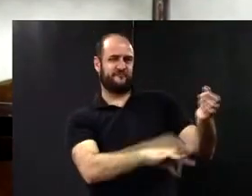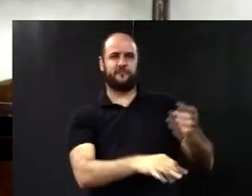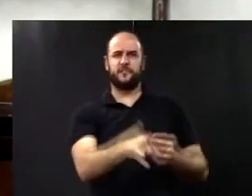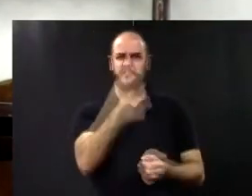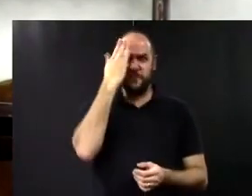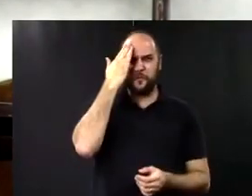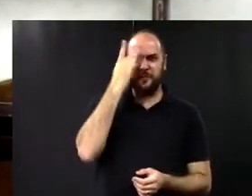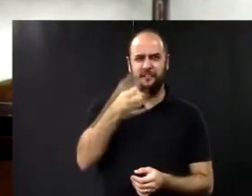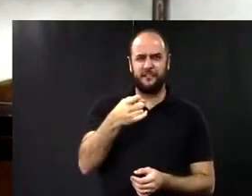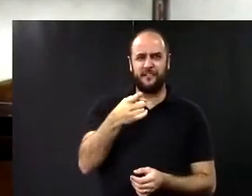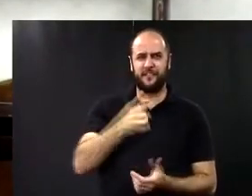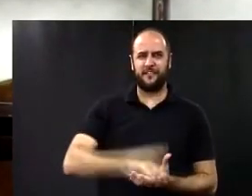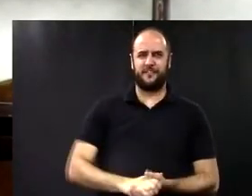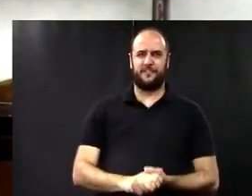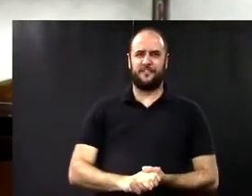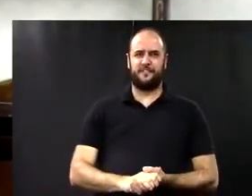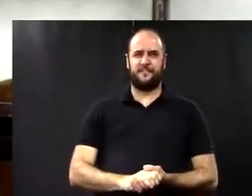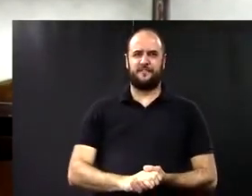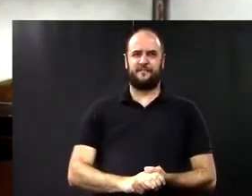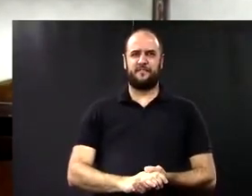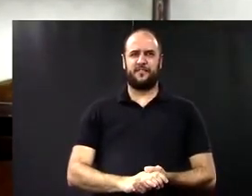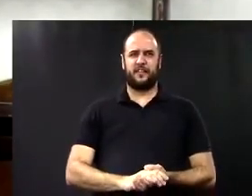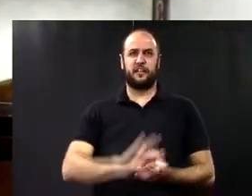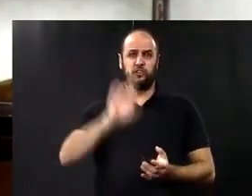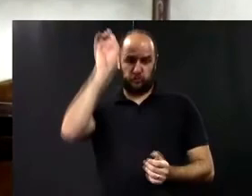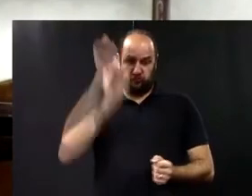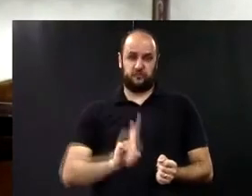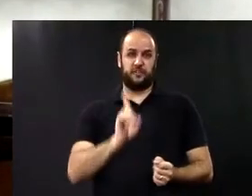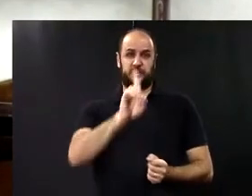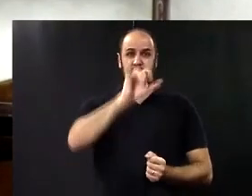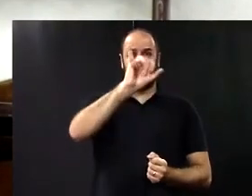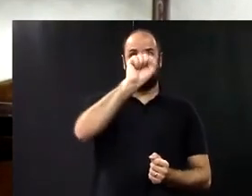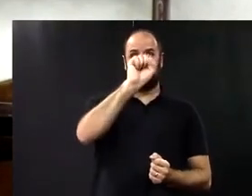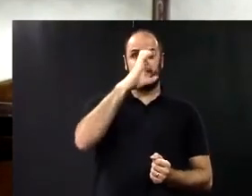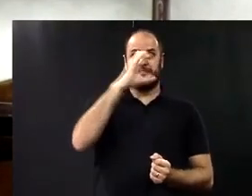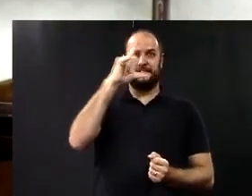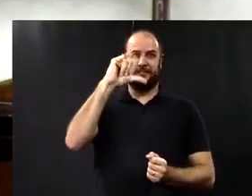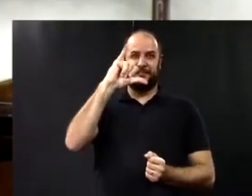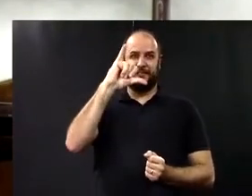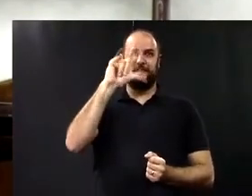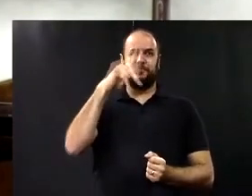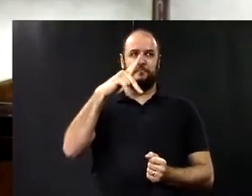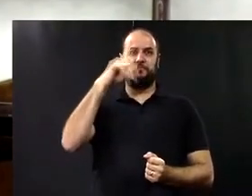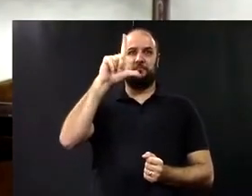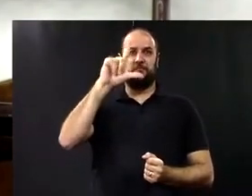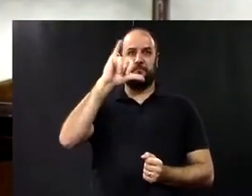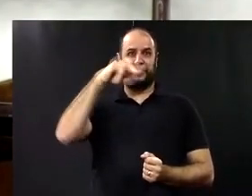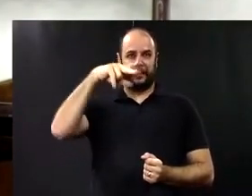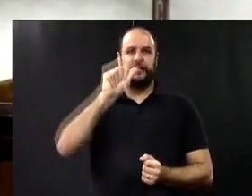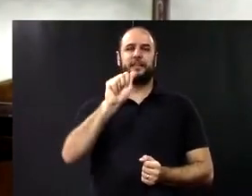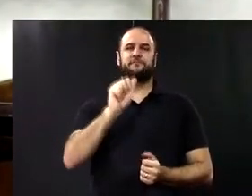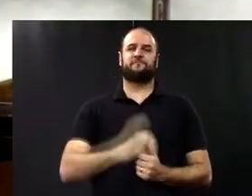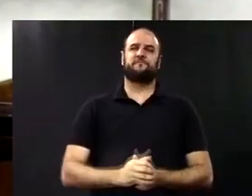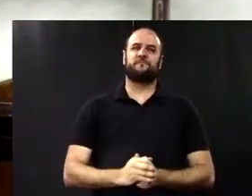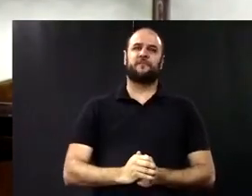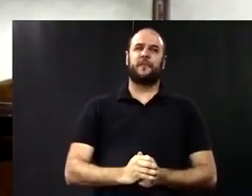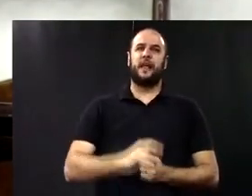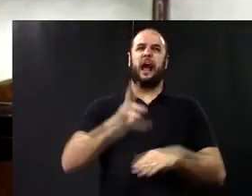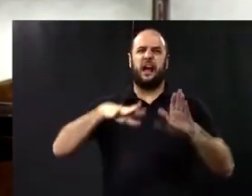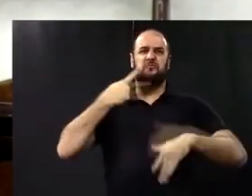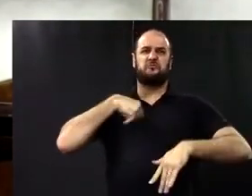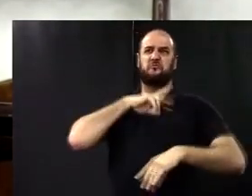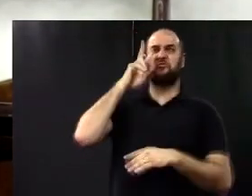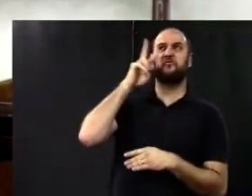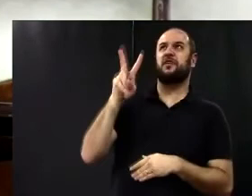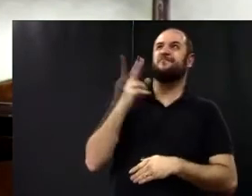disso? A disciplina, aos nossos olhos, ela não é bem vista. Mas o texto vai nos ensinar que Deus